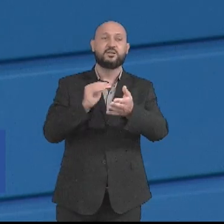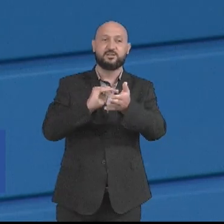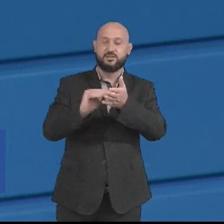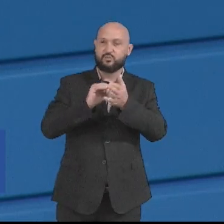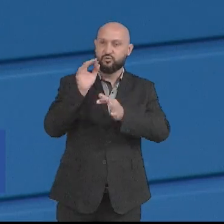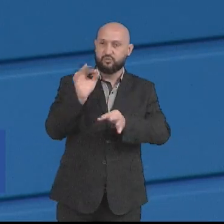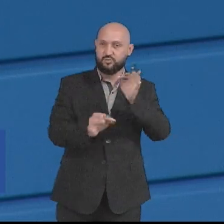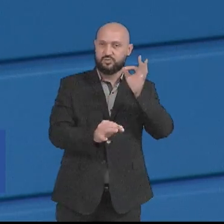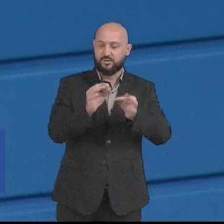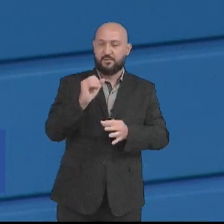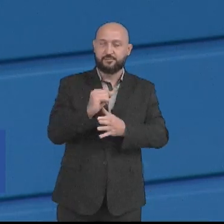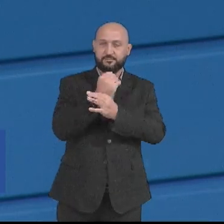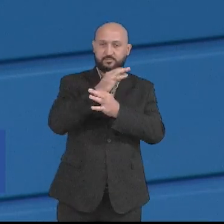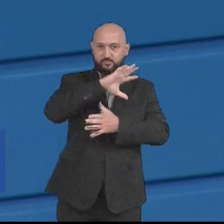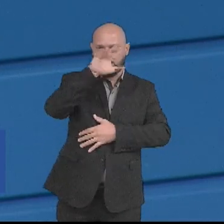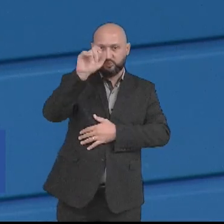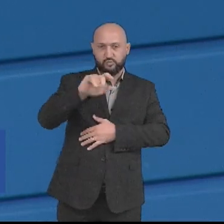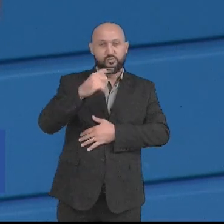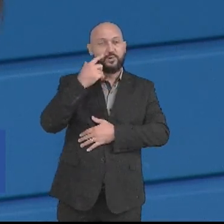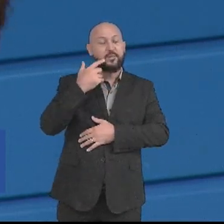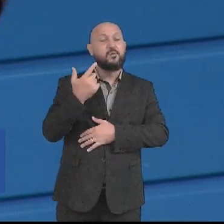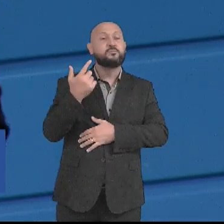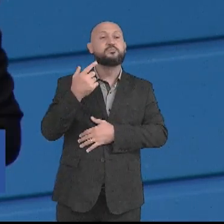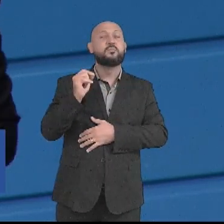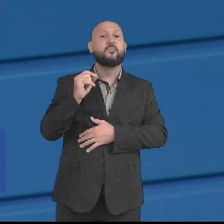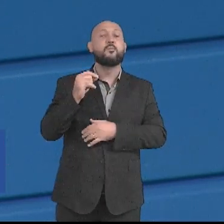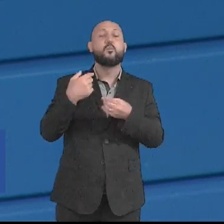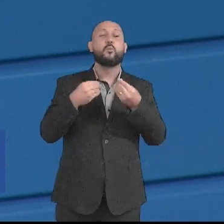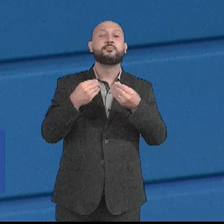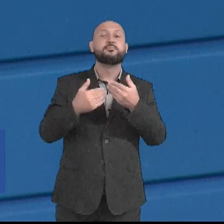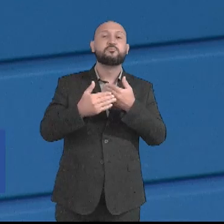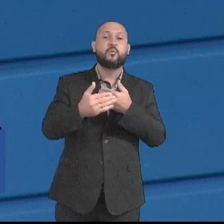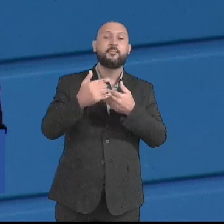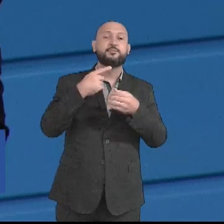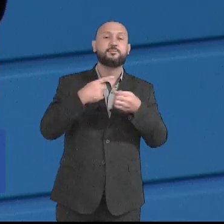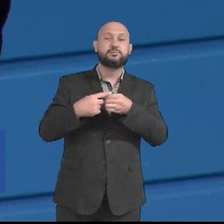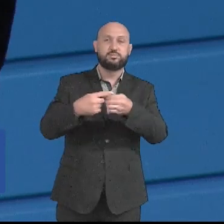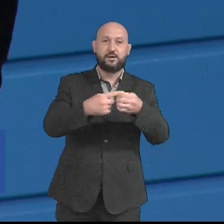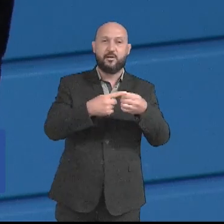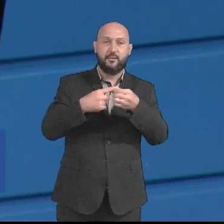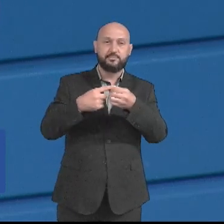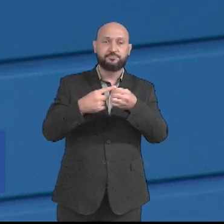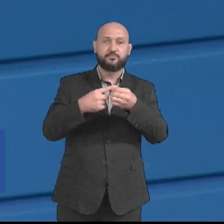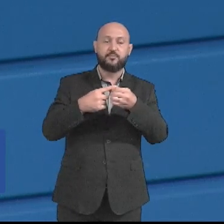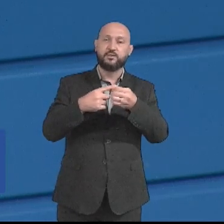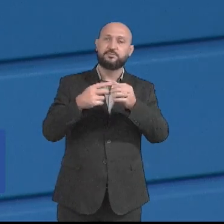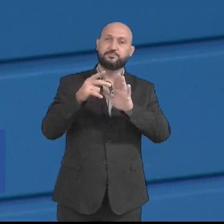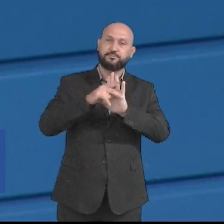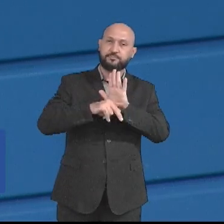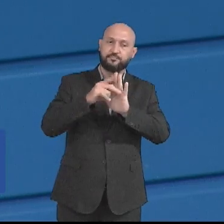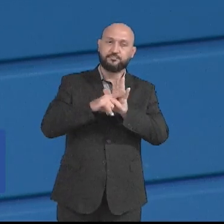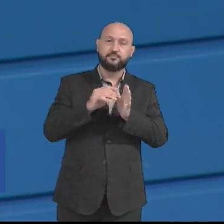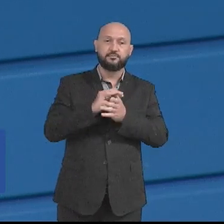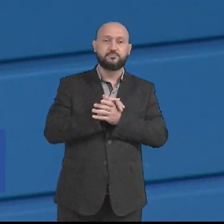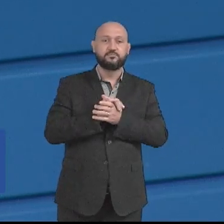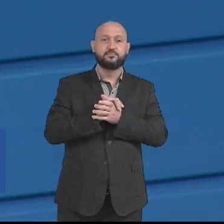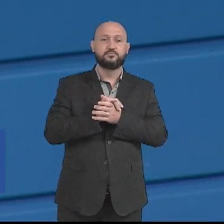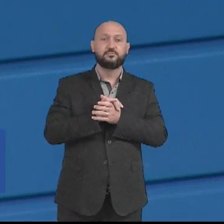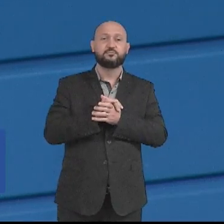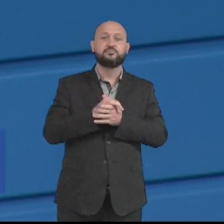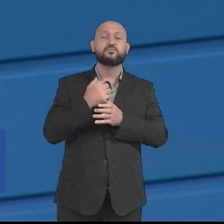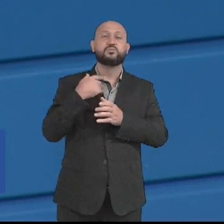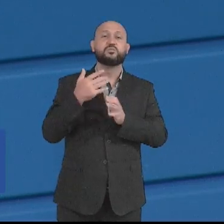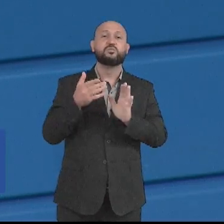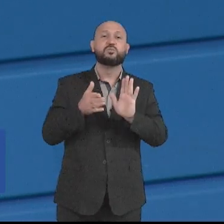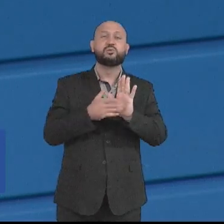Secretaria de Justiça e Segurança Pública de Mato Grosso do Sul sobre o funcionamento no interior do Estado desse programa. O documento